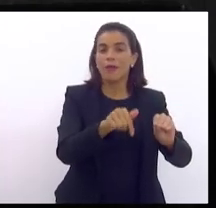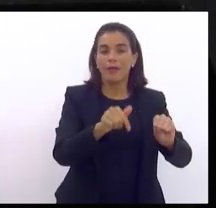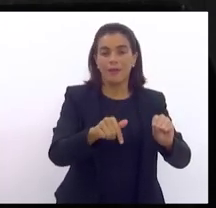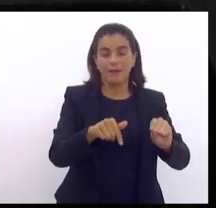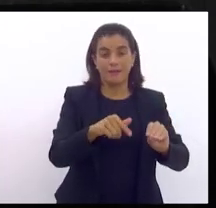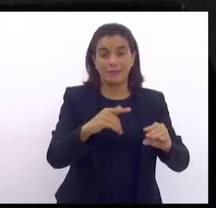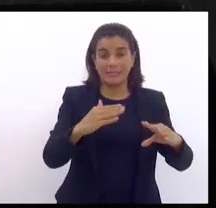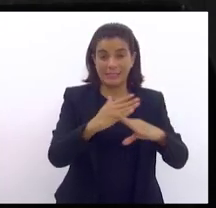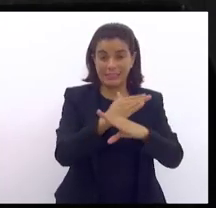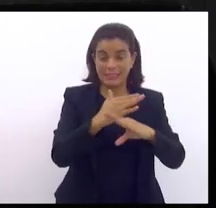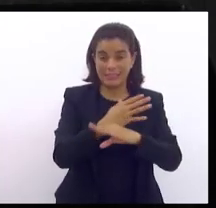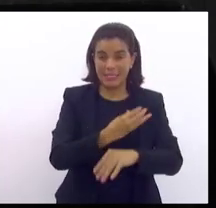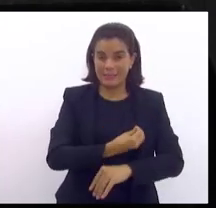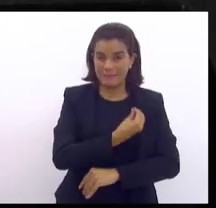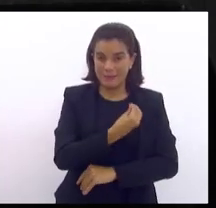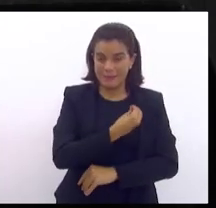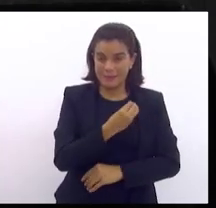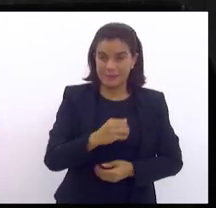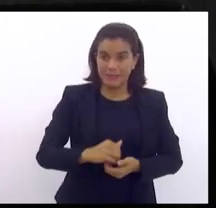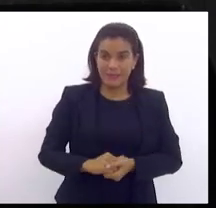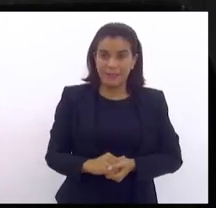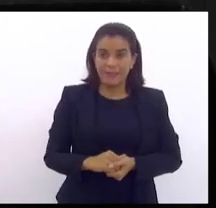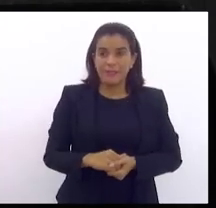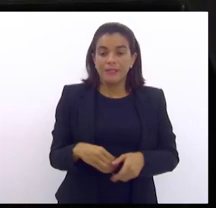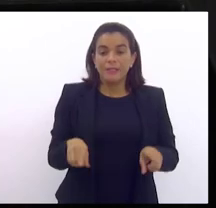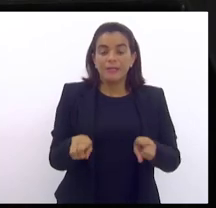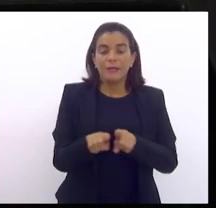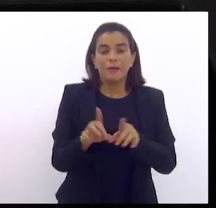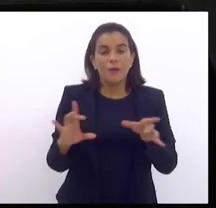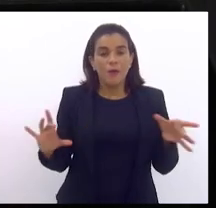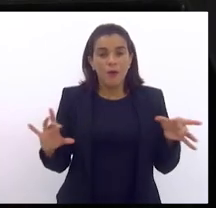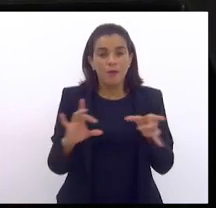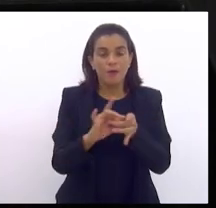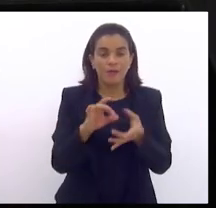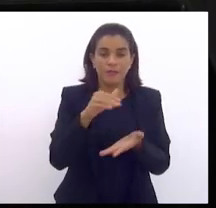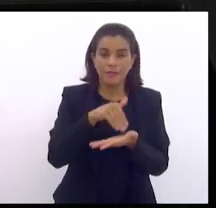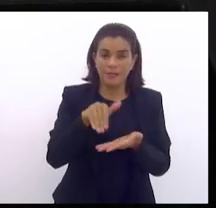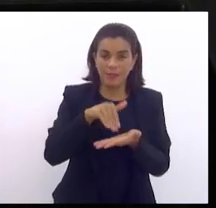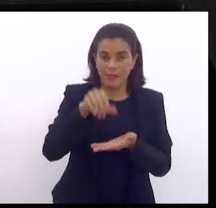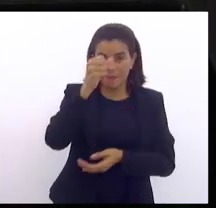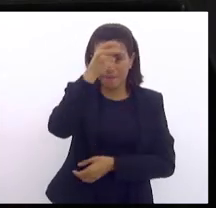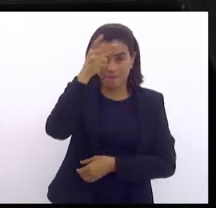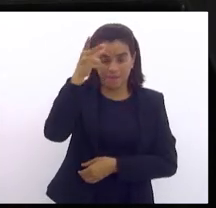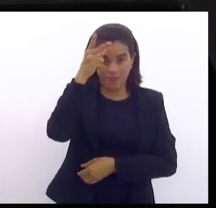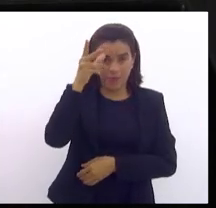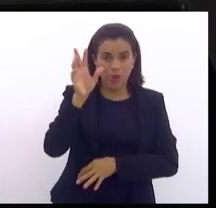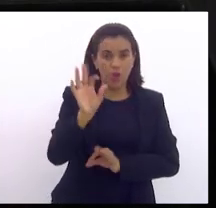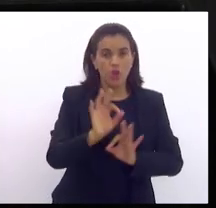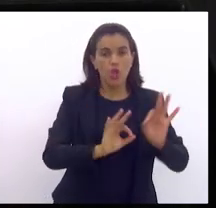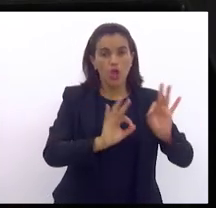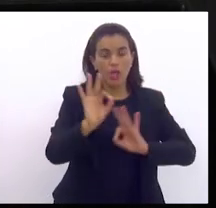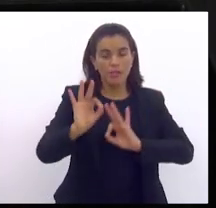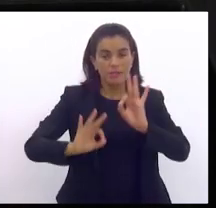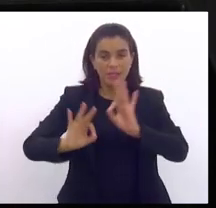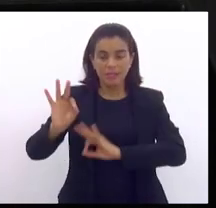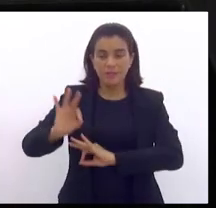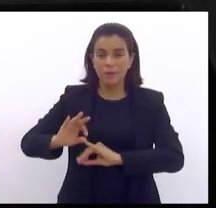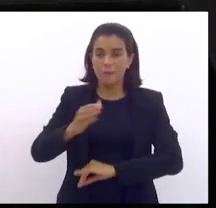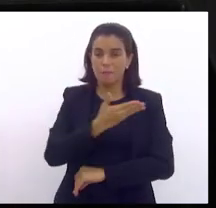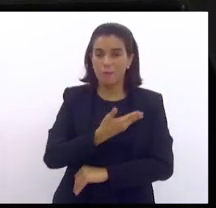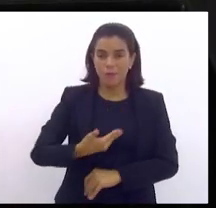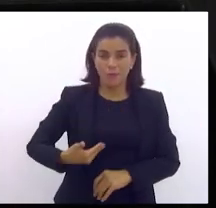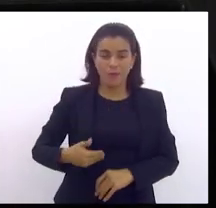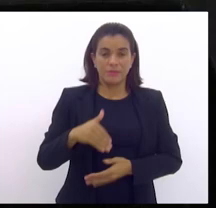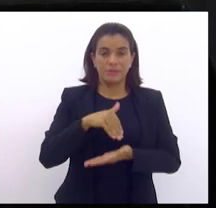subtenente Fernando, em união com a Secretaria Municipal de Ordem Pública, com o secretário Alan